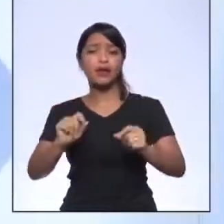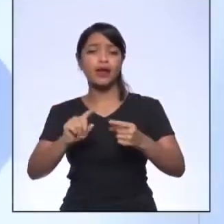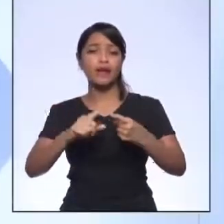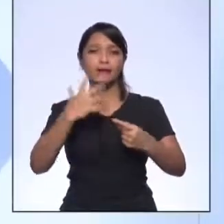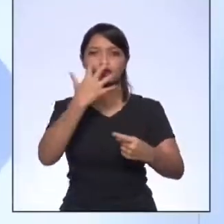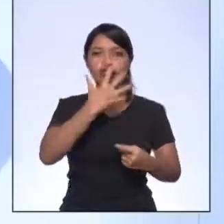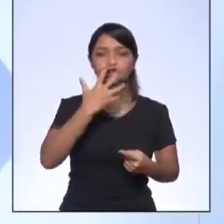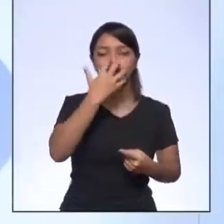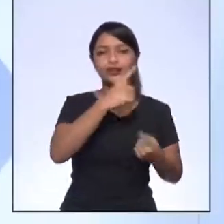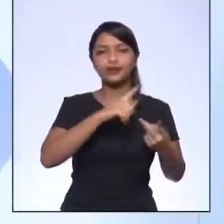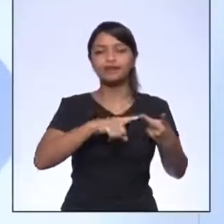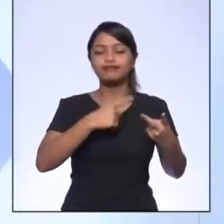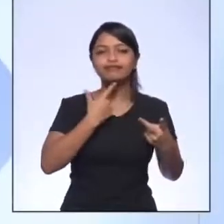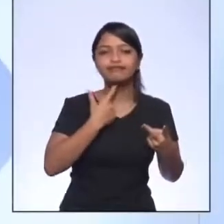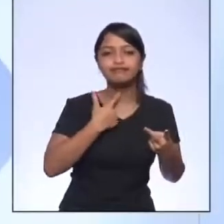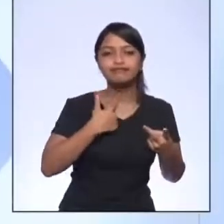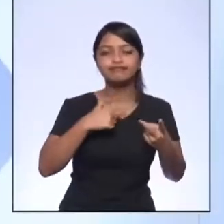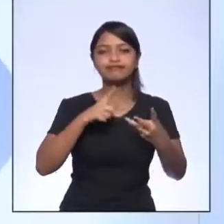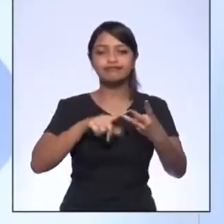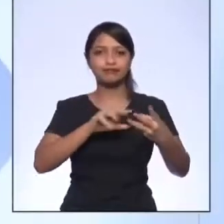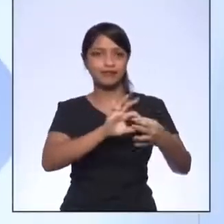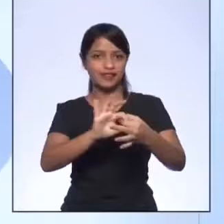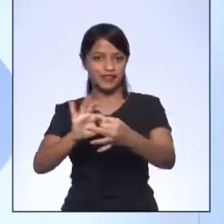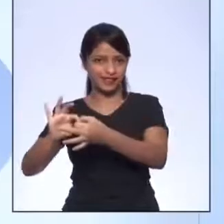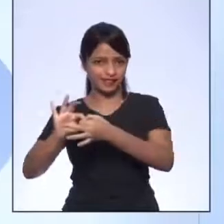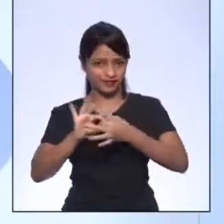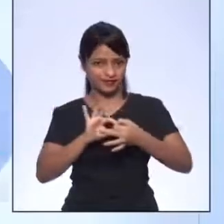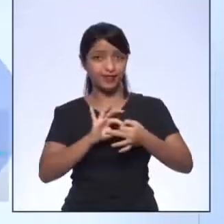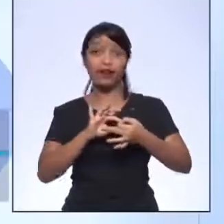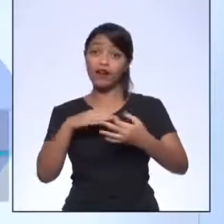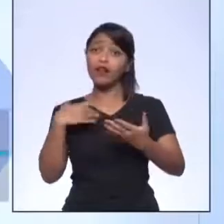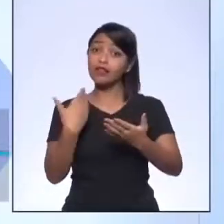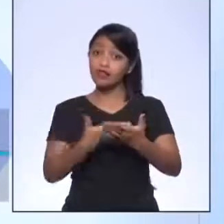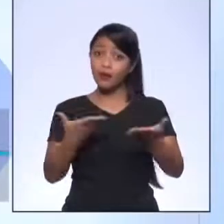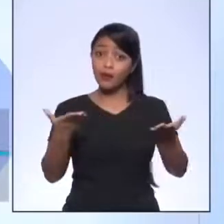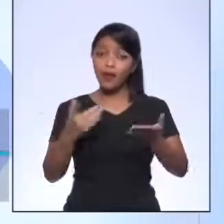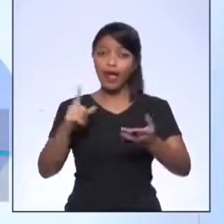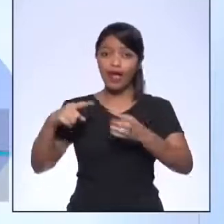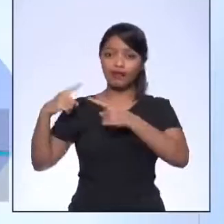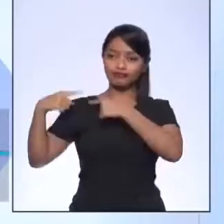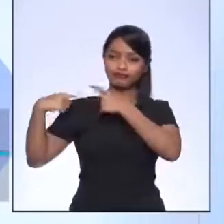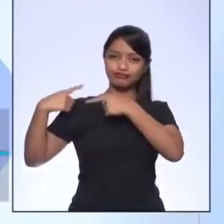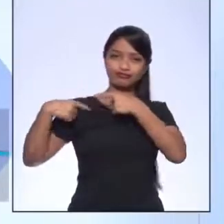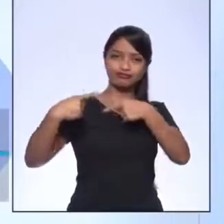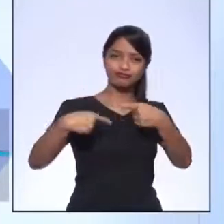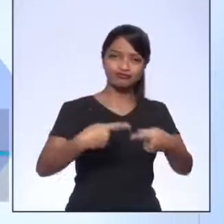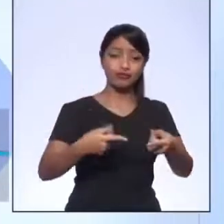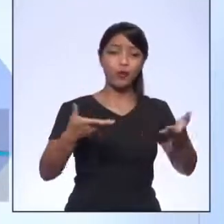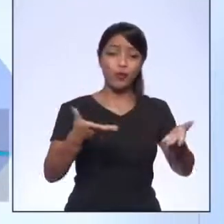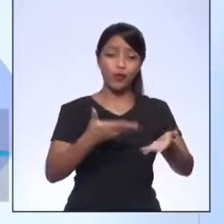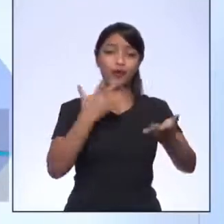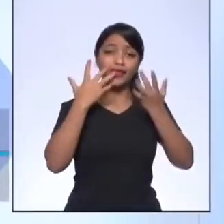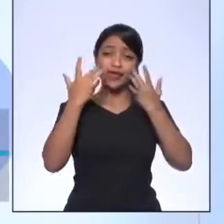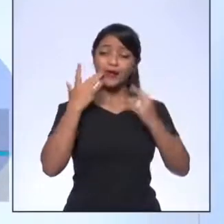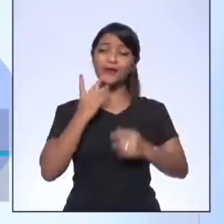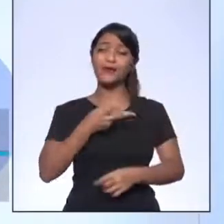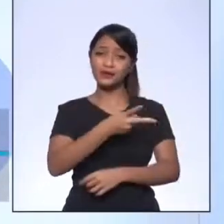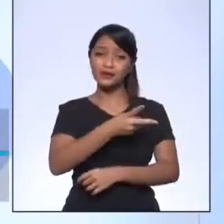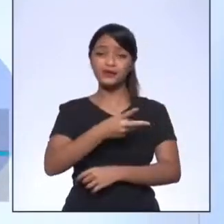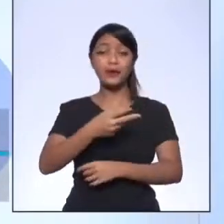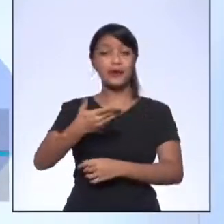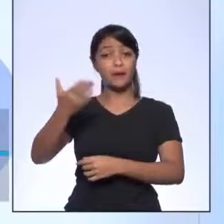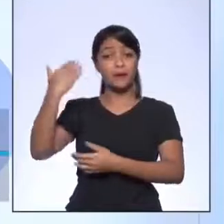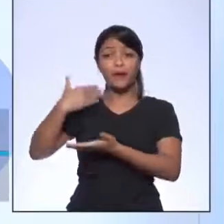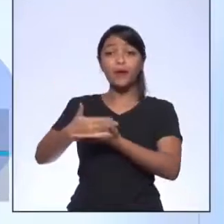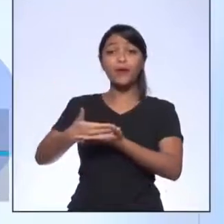harmonia. O teatro é uma herança da cultura grego-romana que até hoje faz parte da nossa cultura,